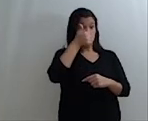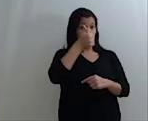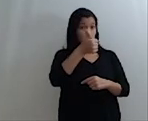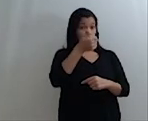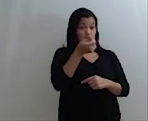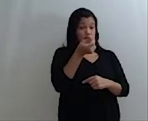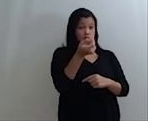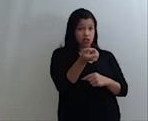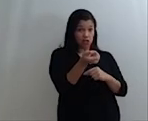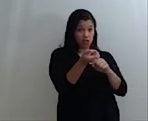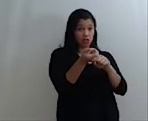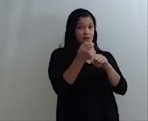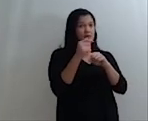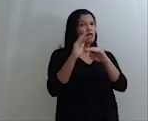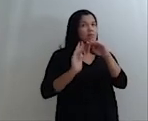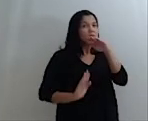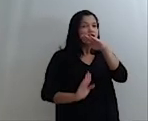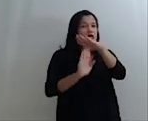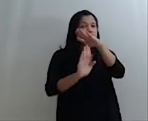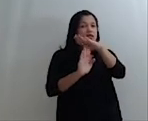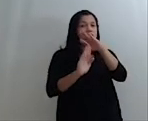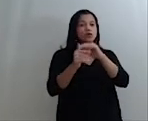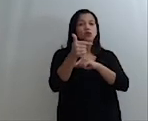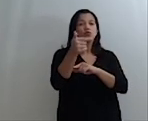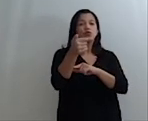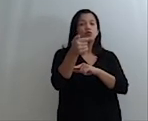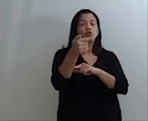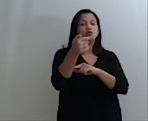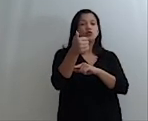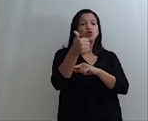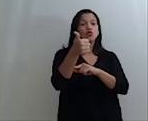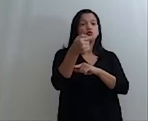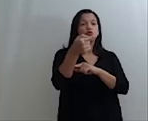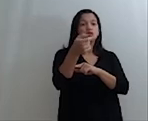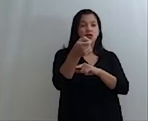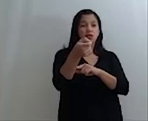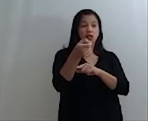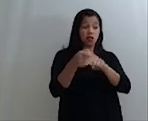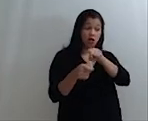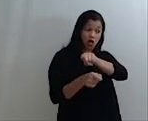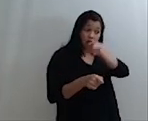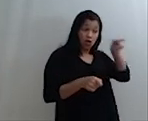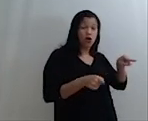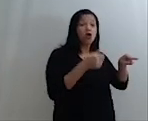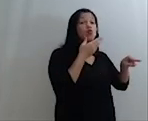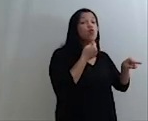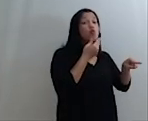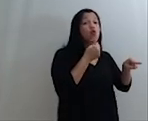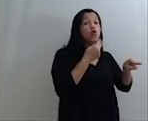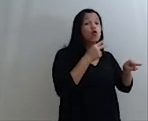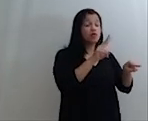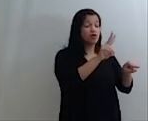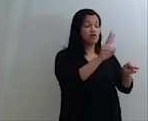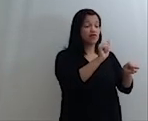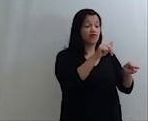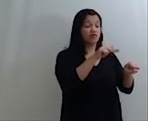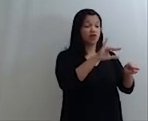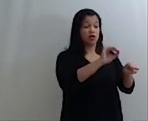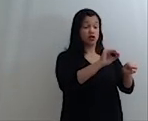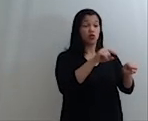1,70 acontece excelen que neste caso o paciente V foi condenado e ele mede